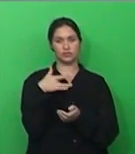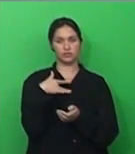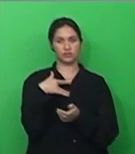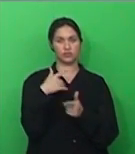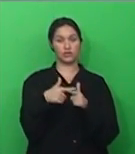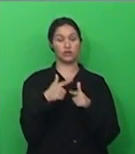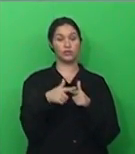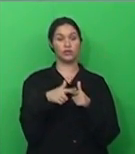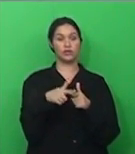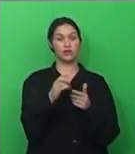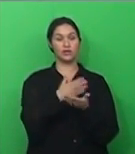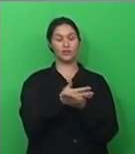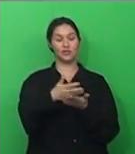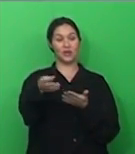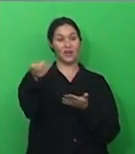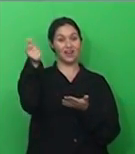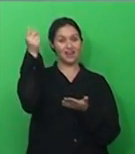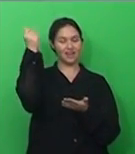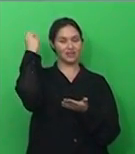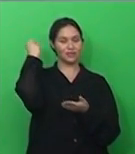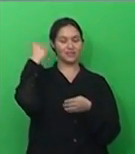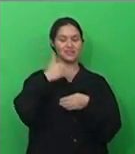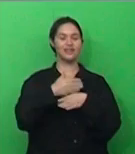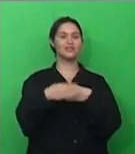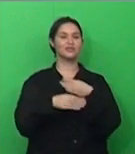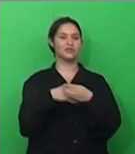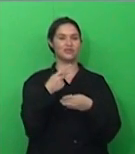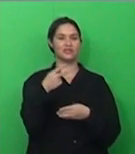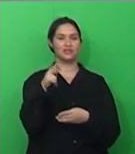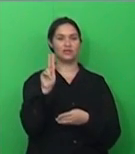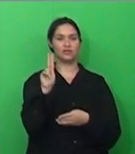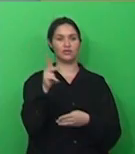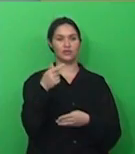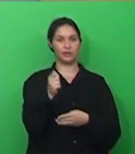setembro de 2010, vereador Zain. Eu me lembro como se fosse